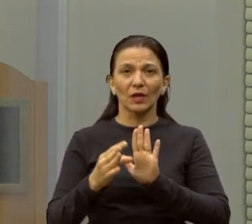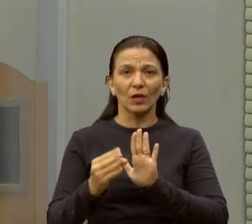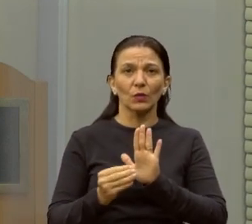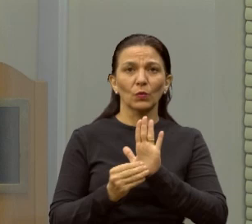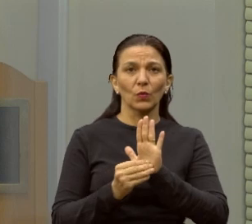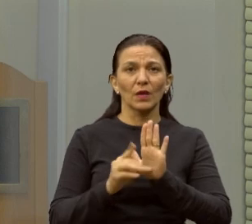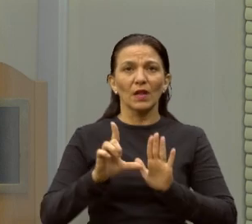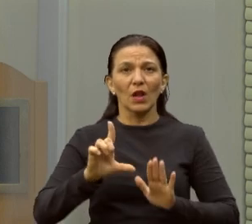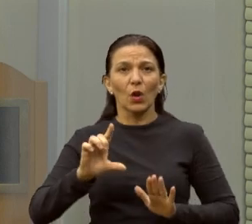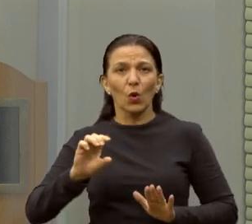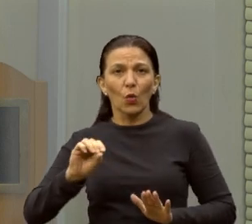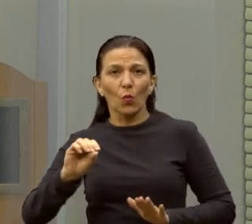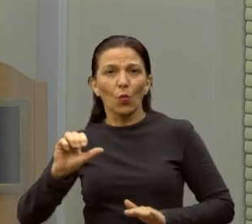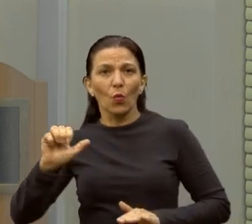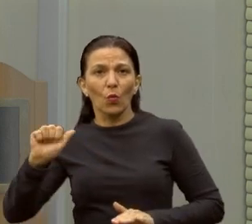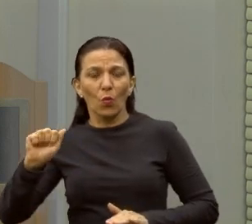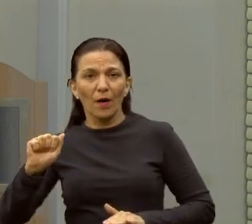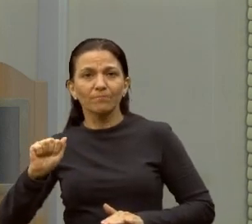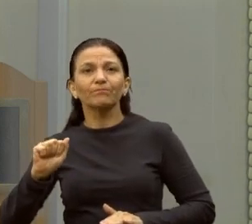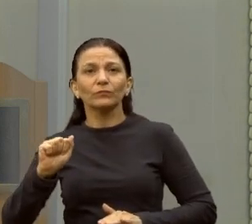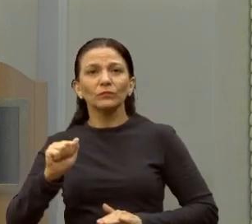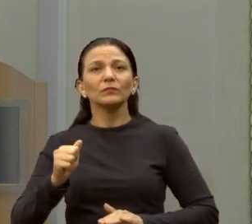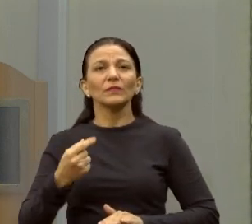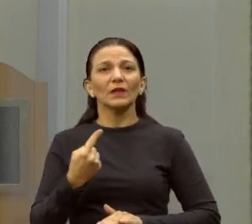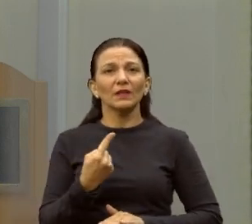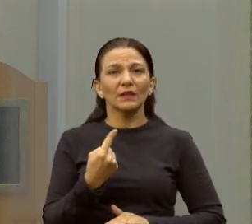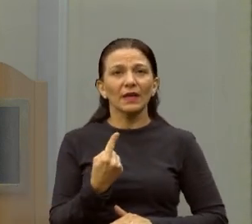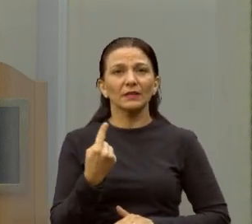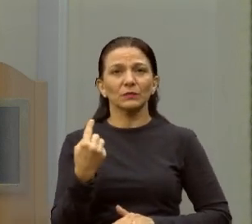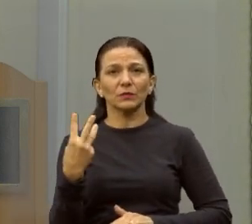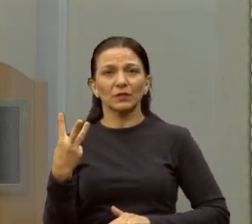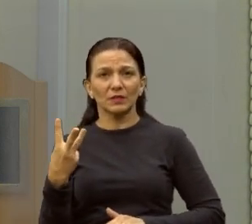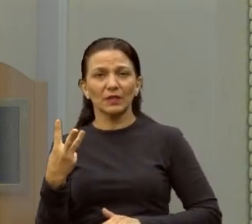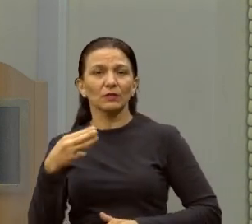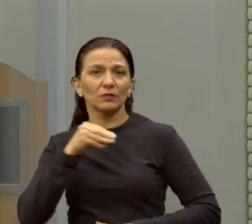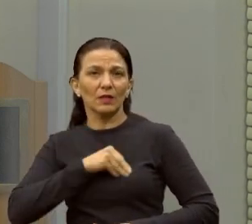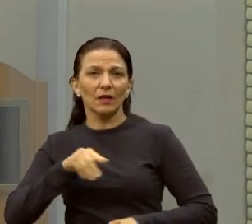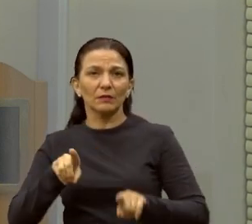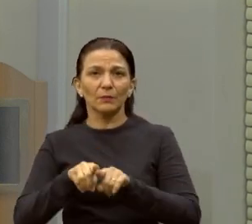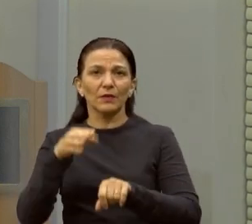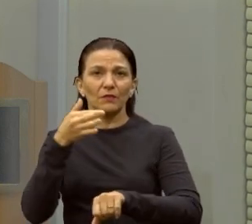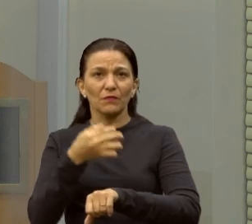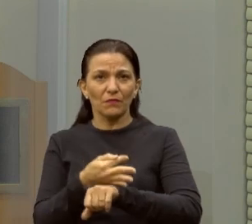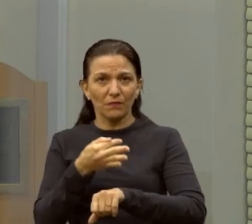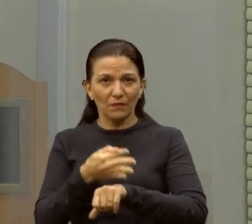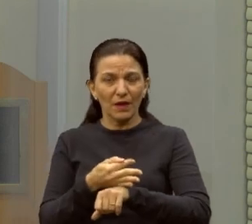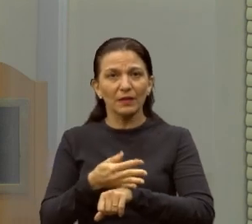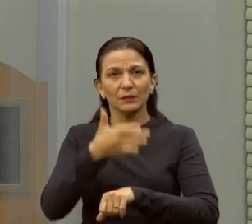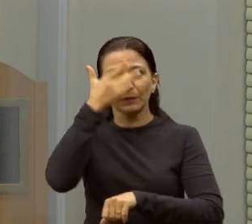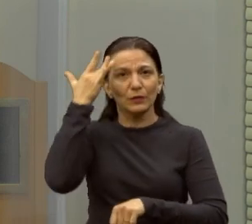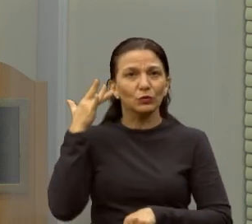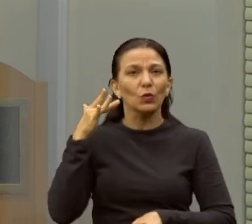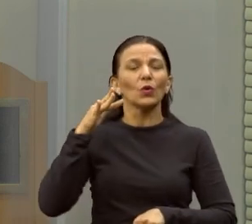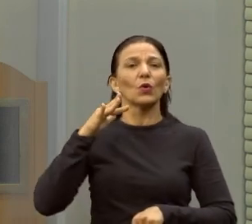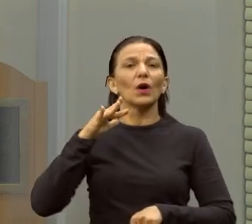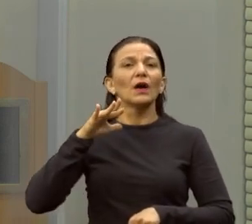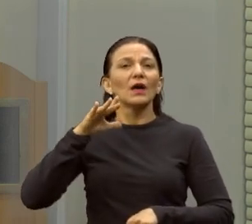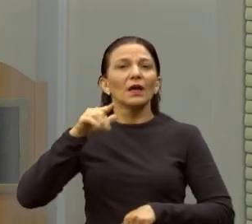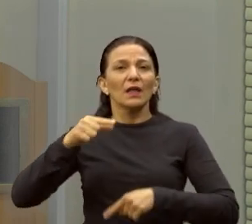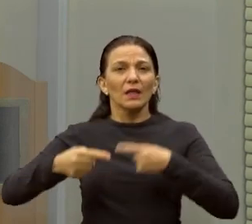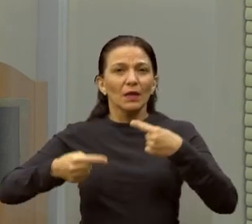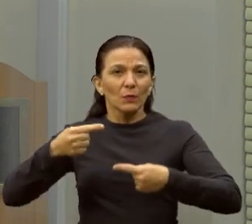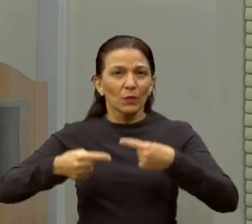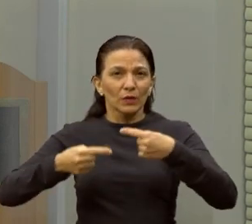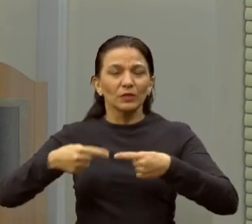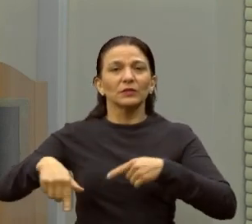13º de férias aos agentes públicos incluindo os vereadores e colocaram a revelia